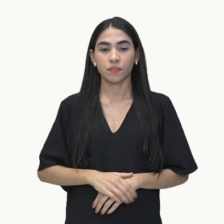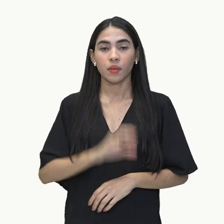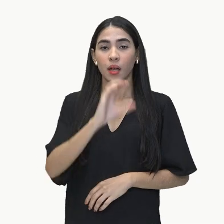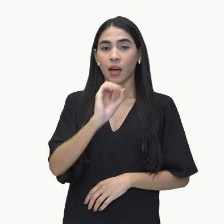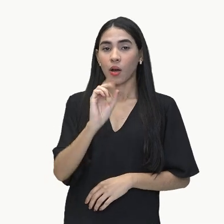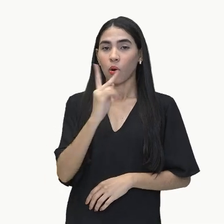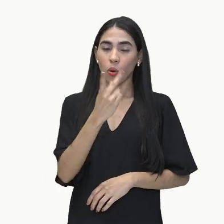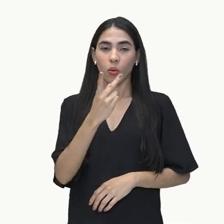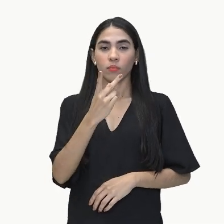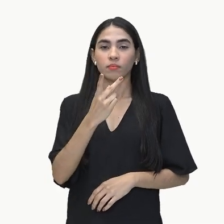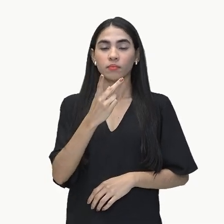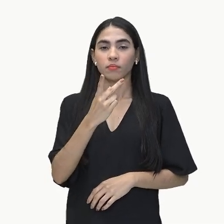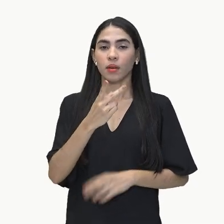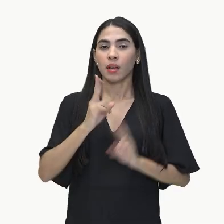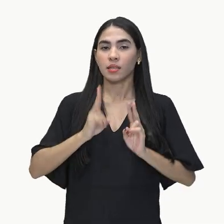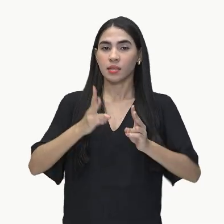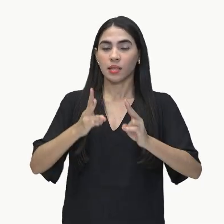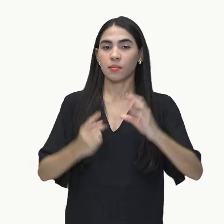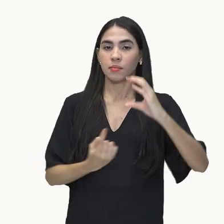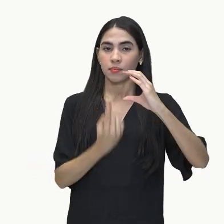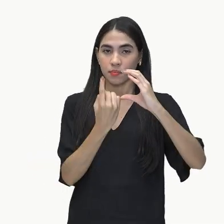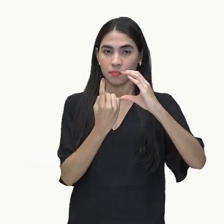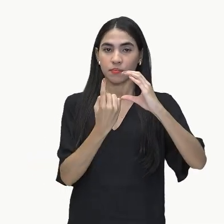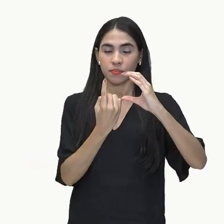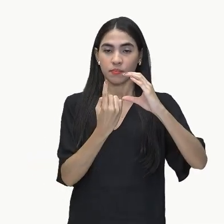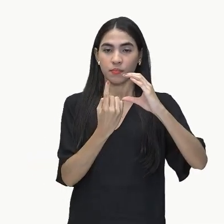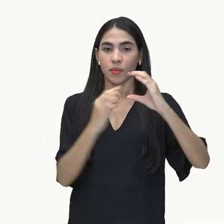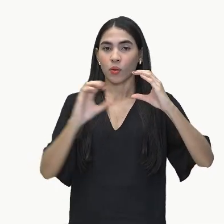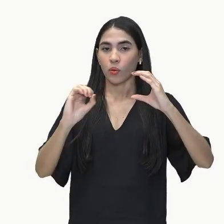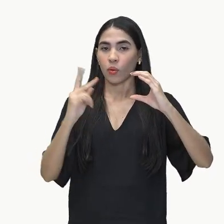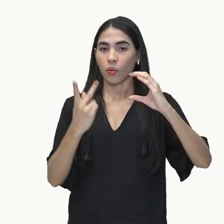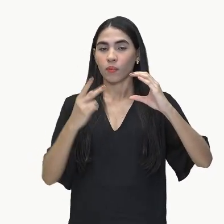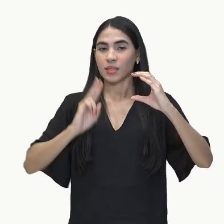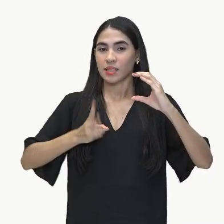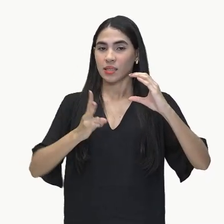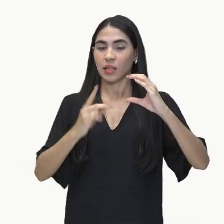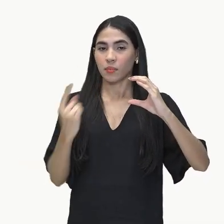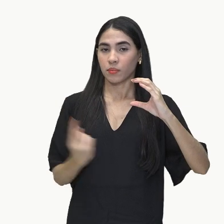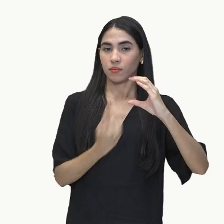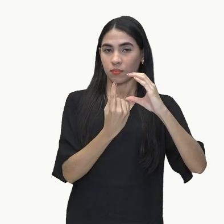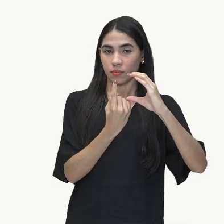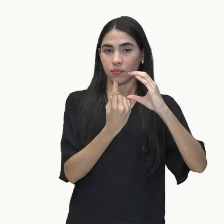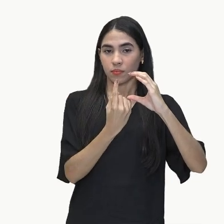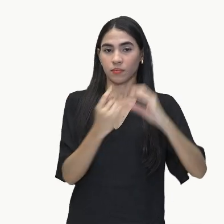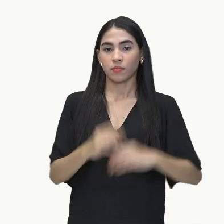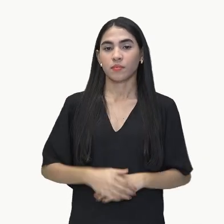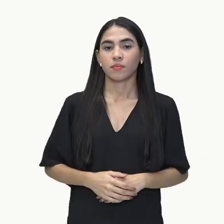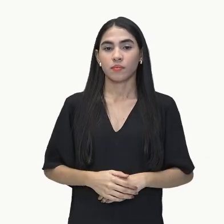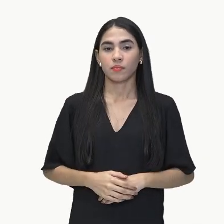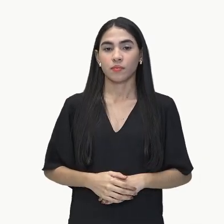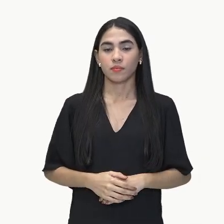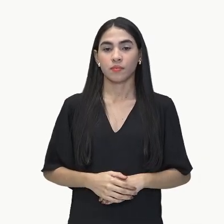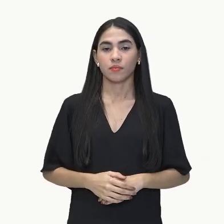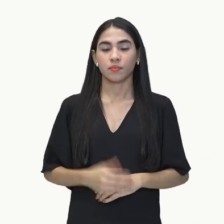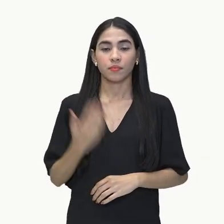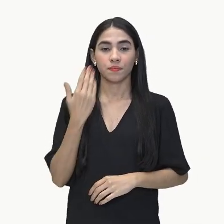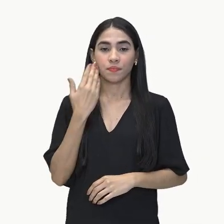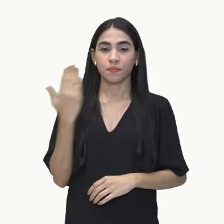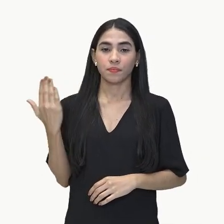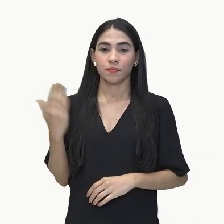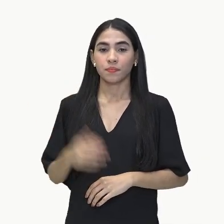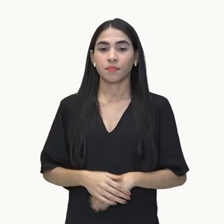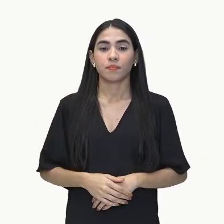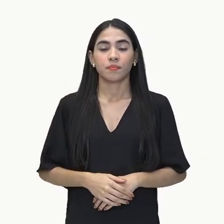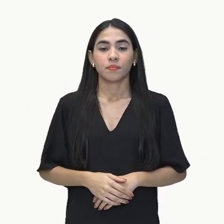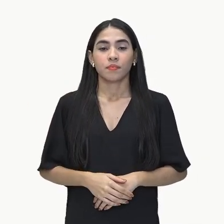vai estar no carbono 1. Sempre que tiver hidroxila, ela vai estar no carbono 1. Então, 1, aí a gente vai contar para cá, mas aqui